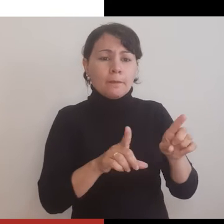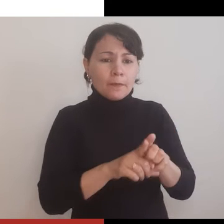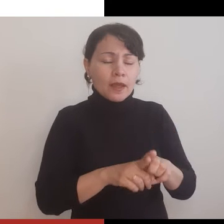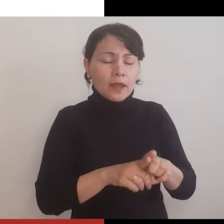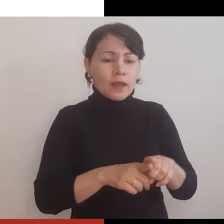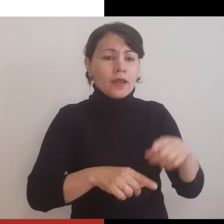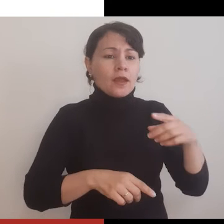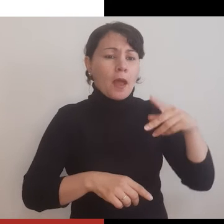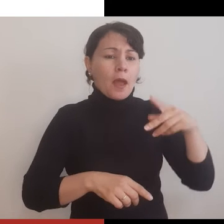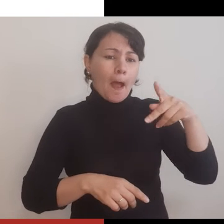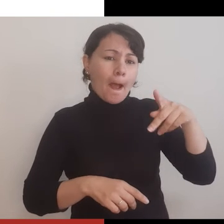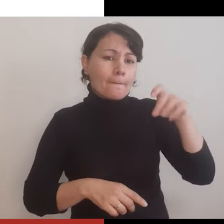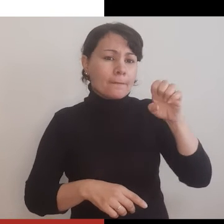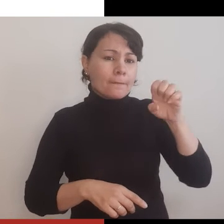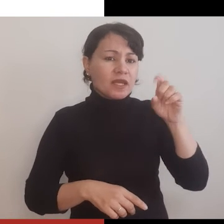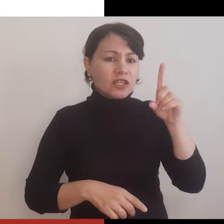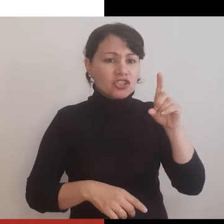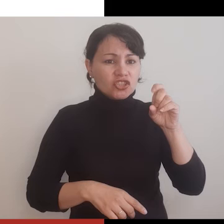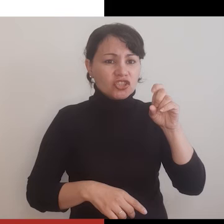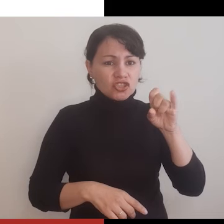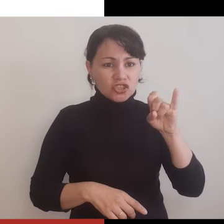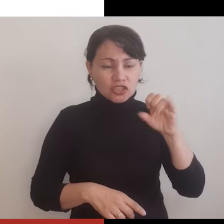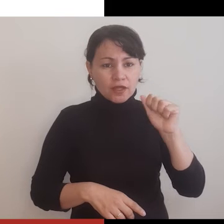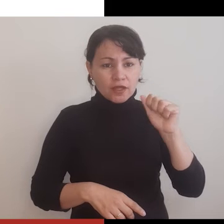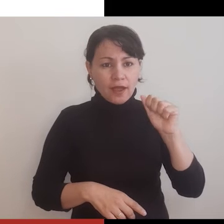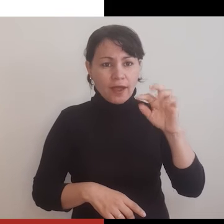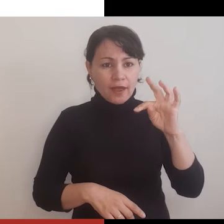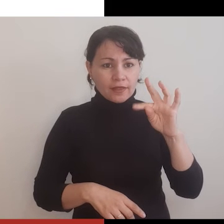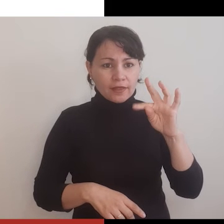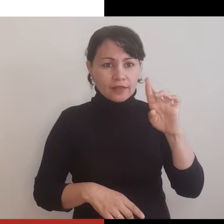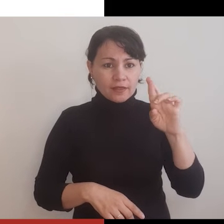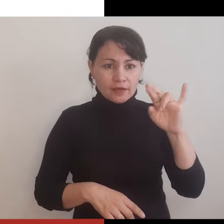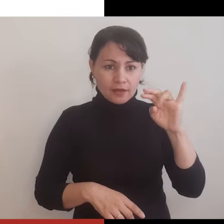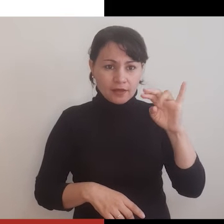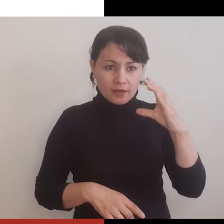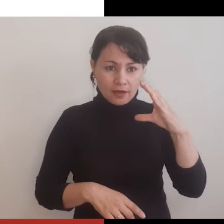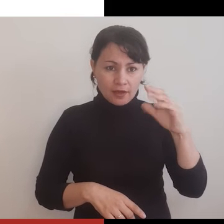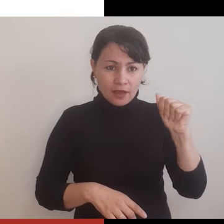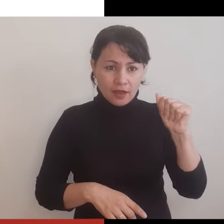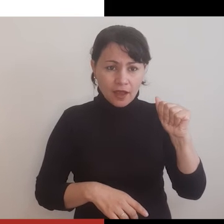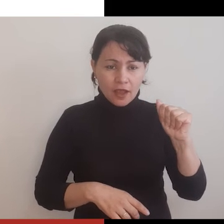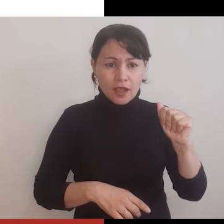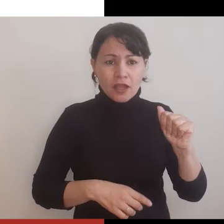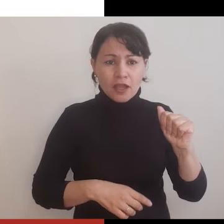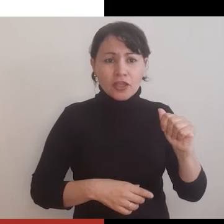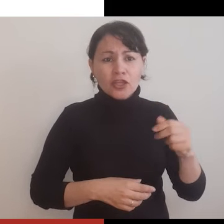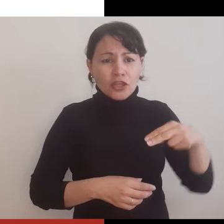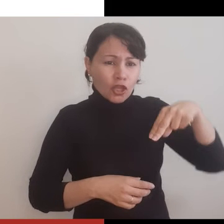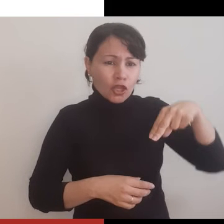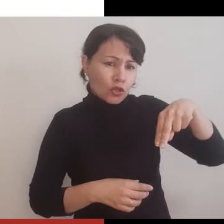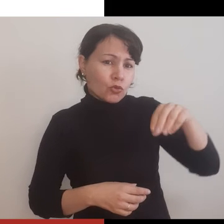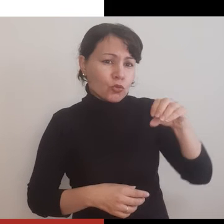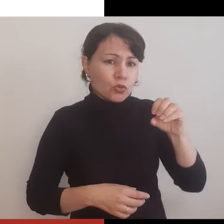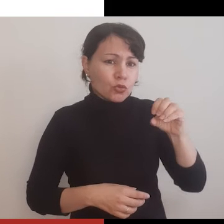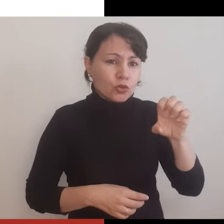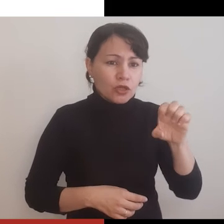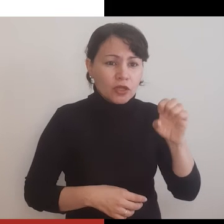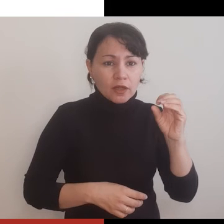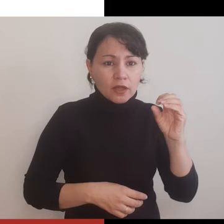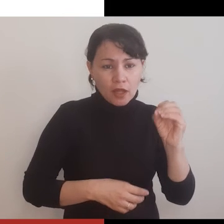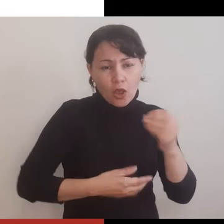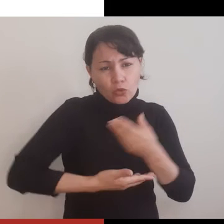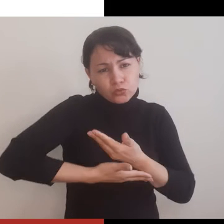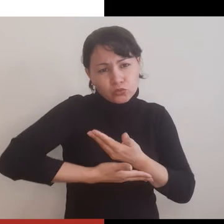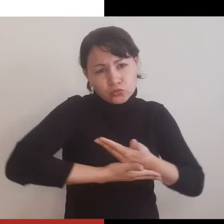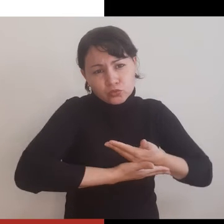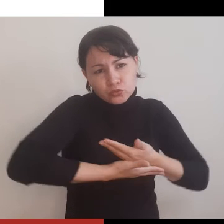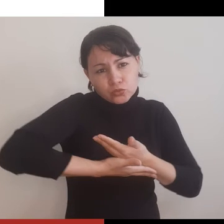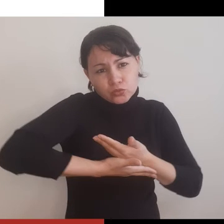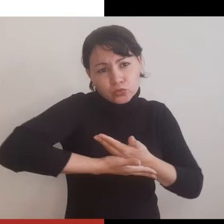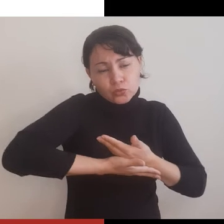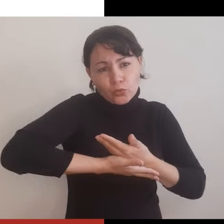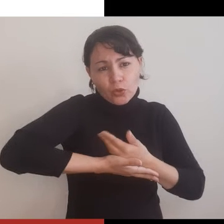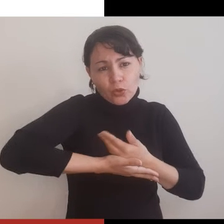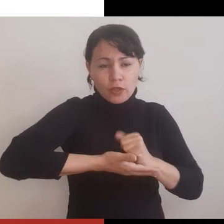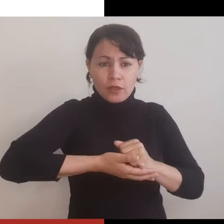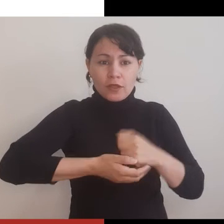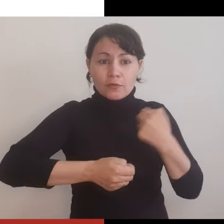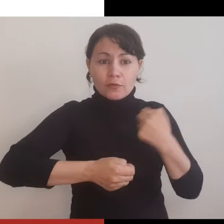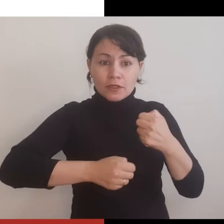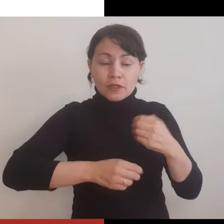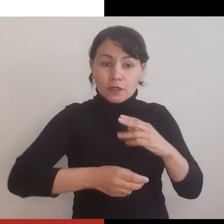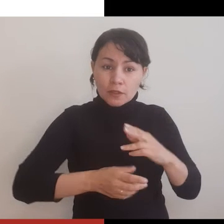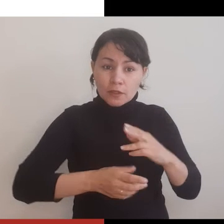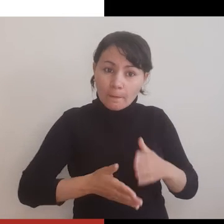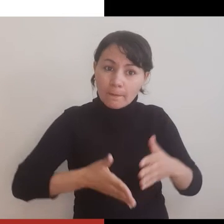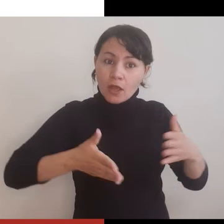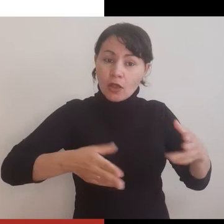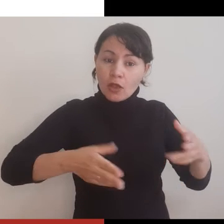mista, onde eu tenho pacientes recém-nascidos, né, os neonatos, e os pacientes pediátricos,